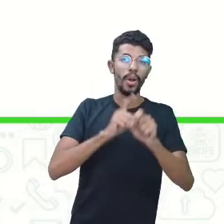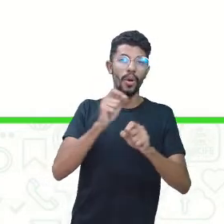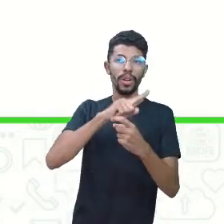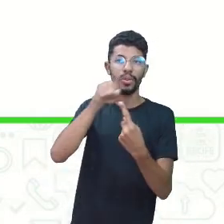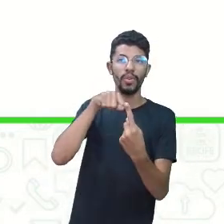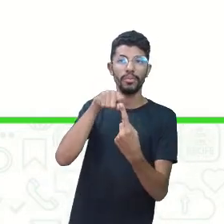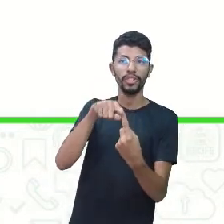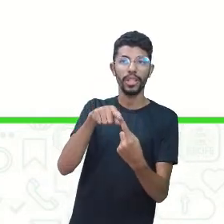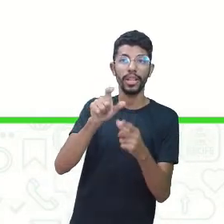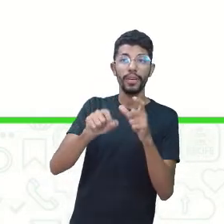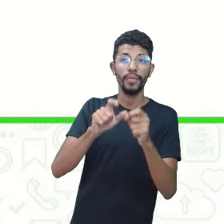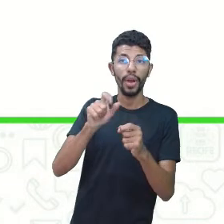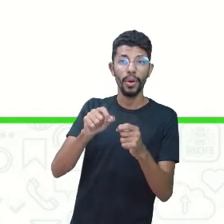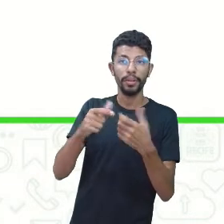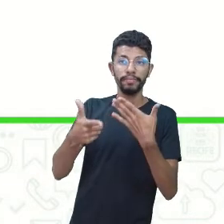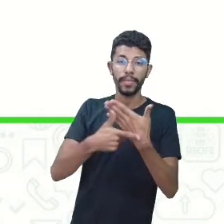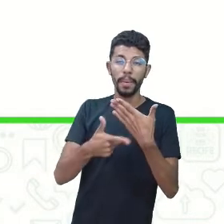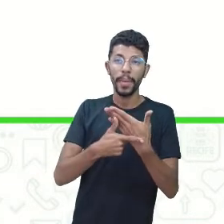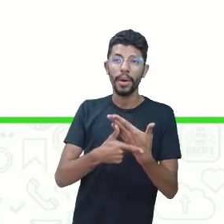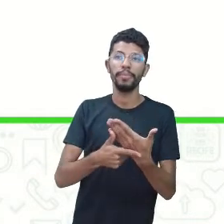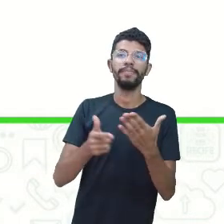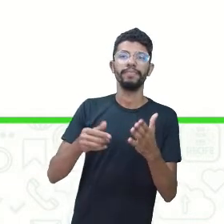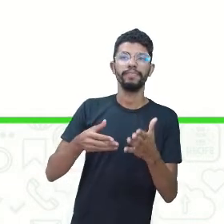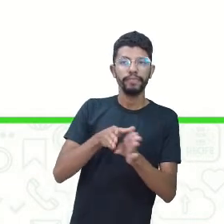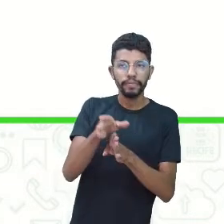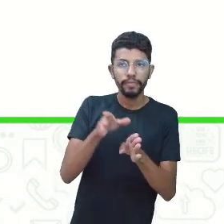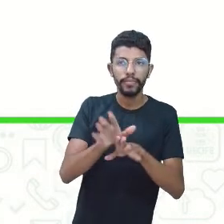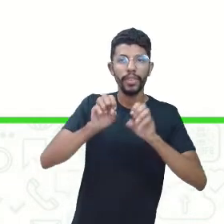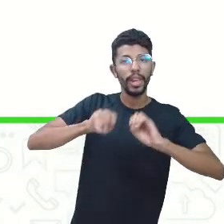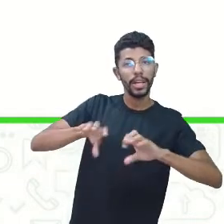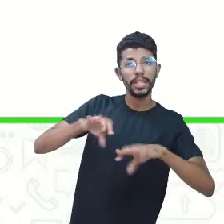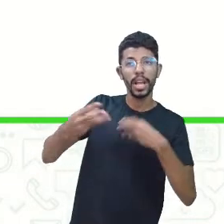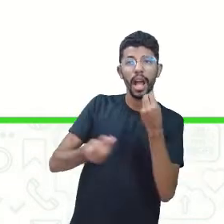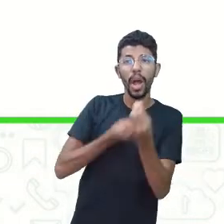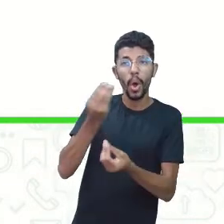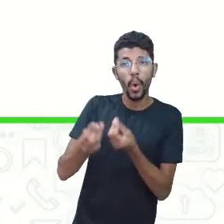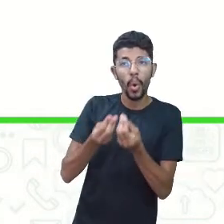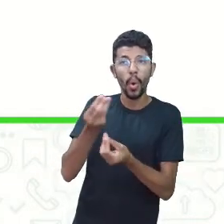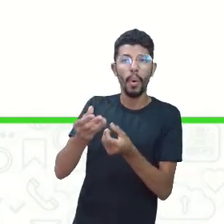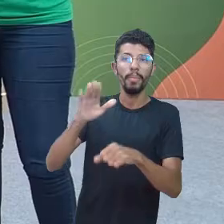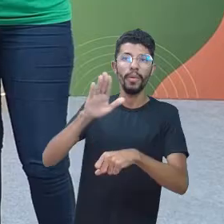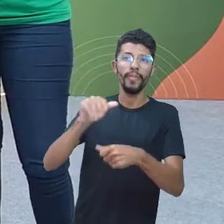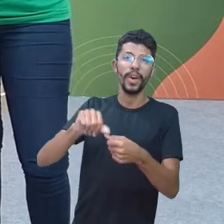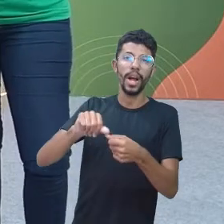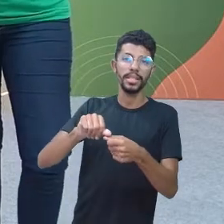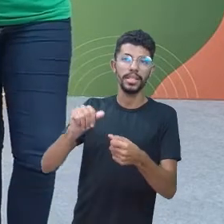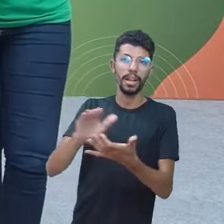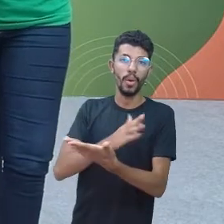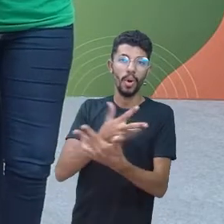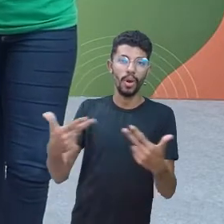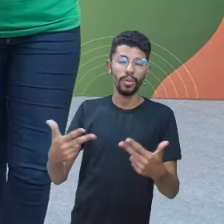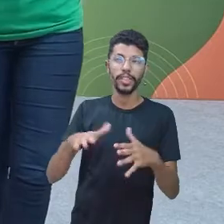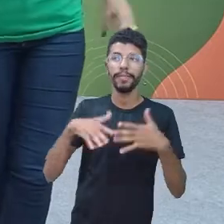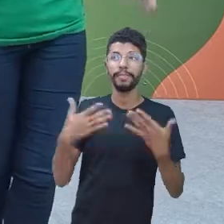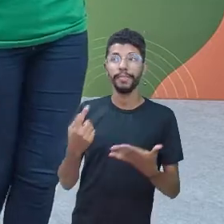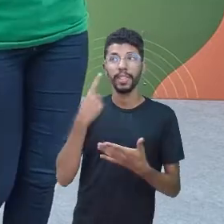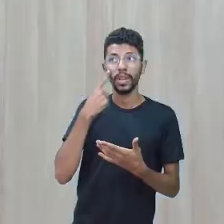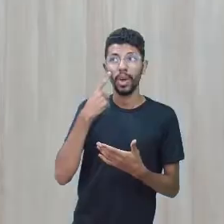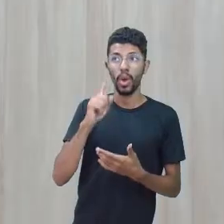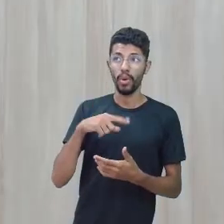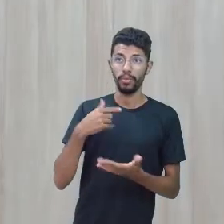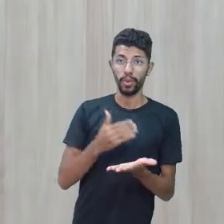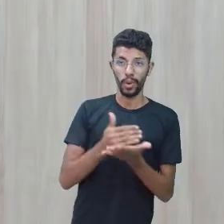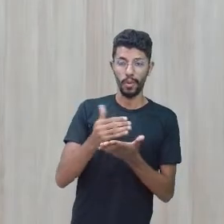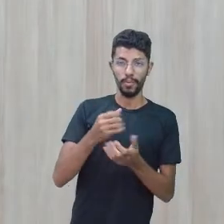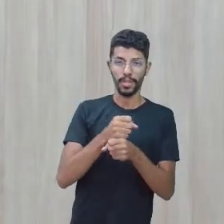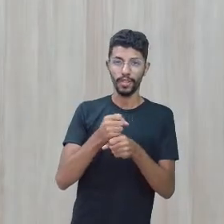é instruir, ensinar, mostrar como algo deve ser feito. Então, no início do ano, nós mostramos